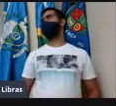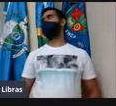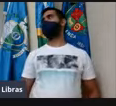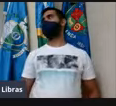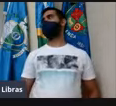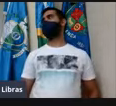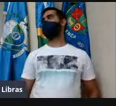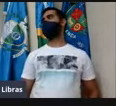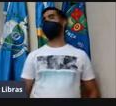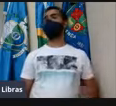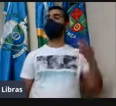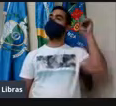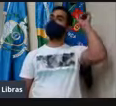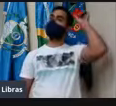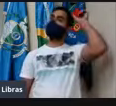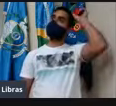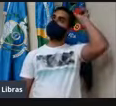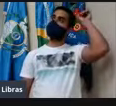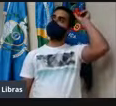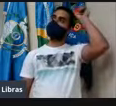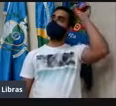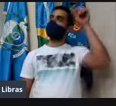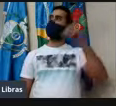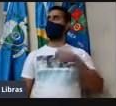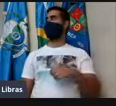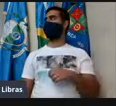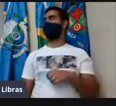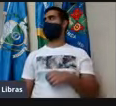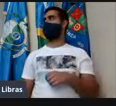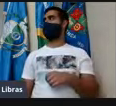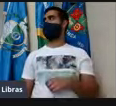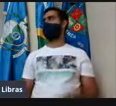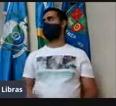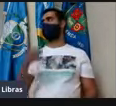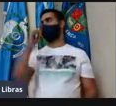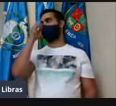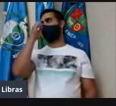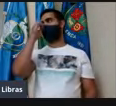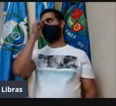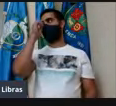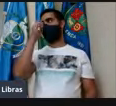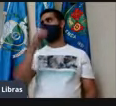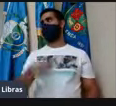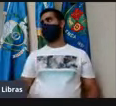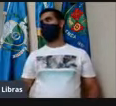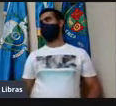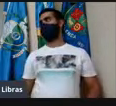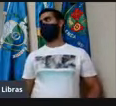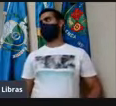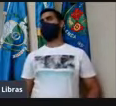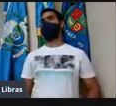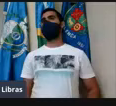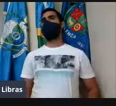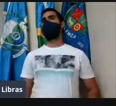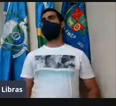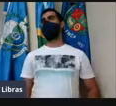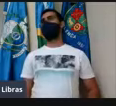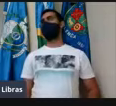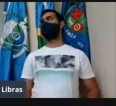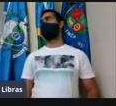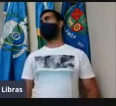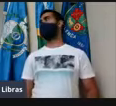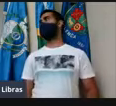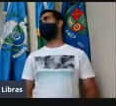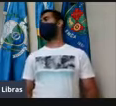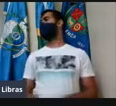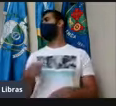Celcinho do Bar. Vereador Pedro Graça. Professor Rafael se faz presente. Saulo. Silvio, eu vou pedir